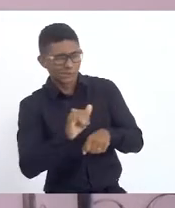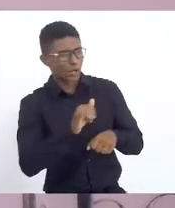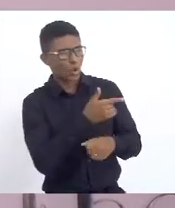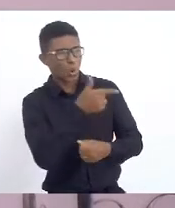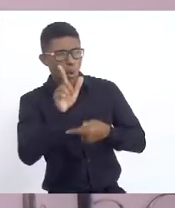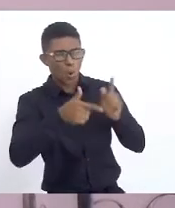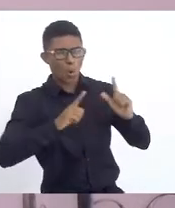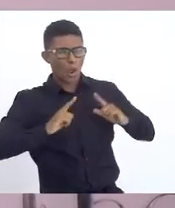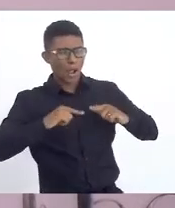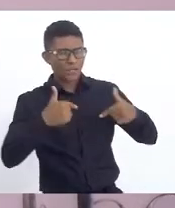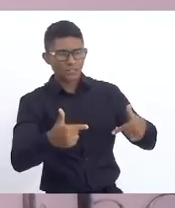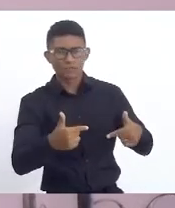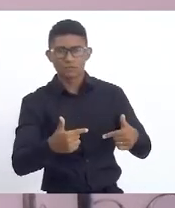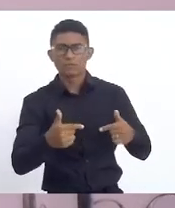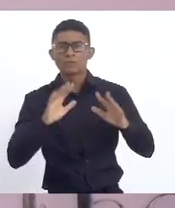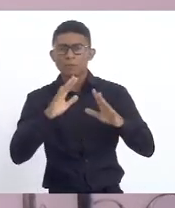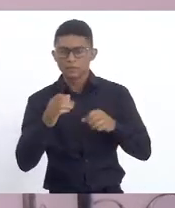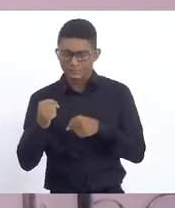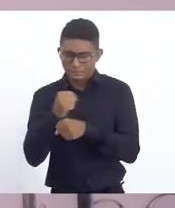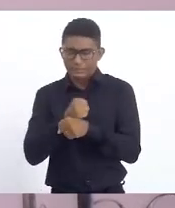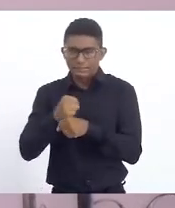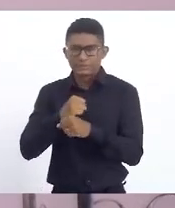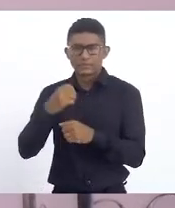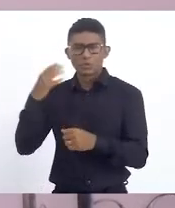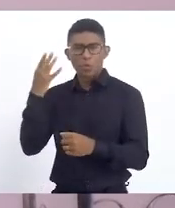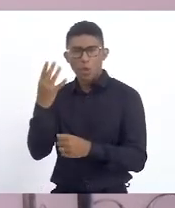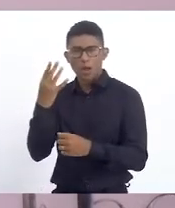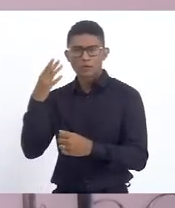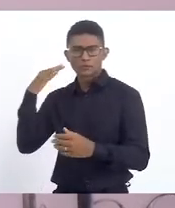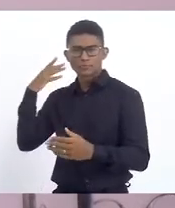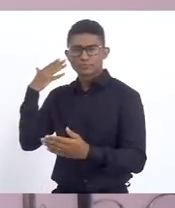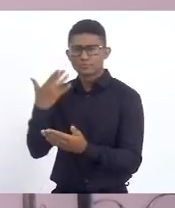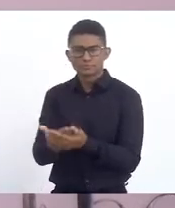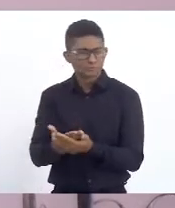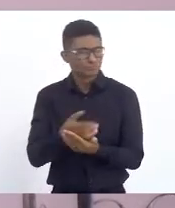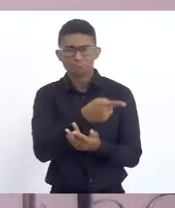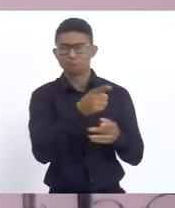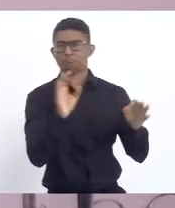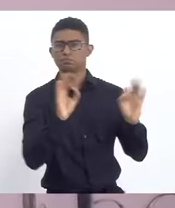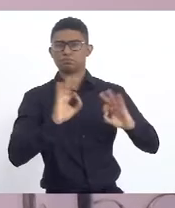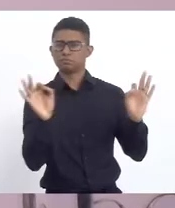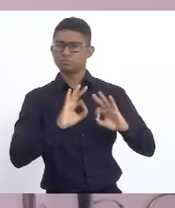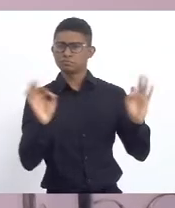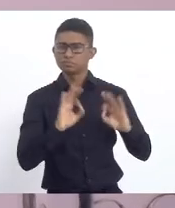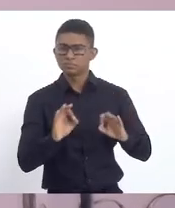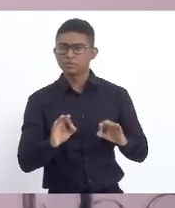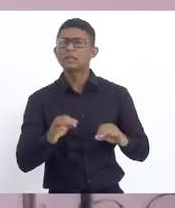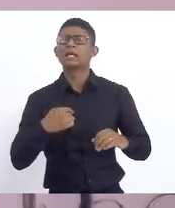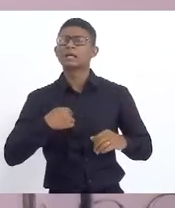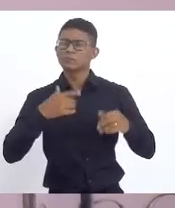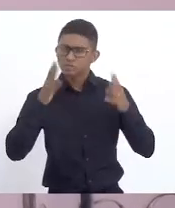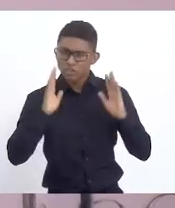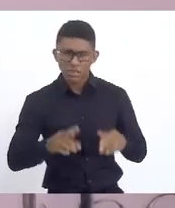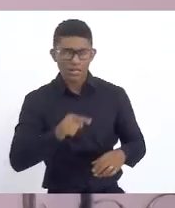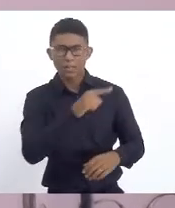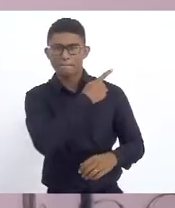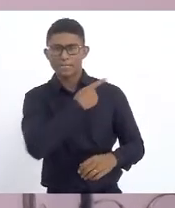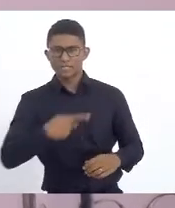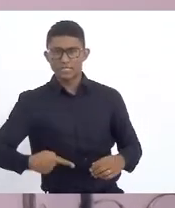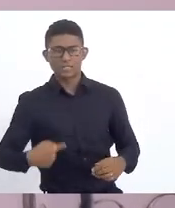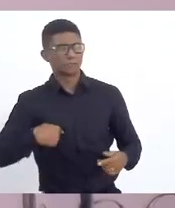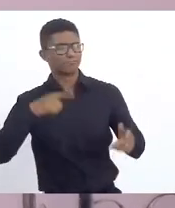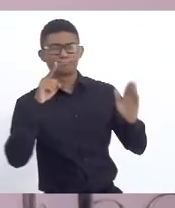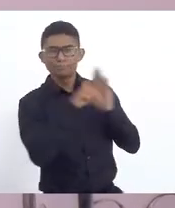Neste período de 4 anos, nada foi feito, Cheguei a perguntar ao presidente da SEDAI, que não era só